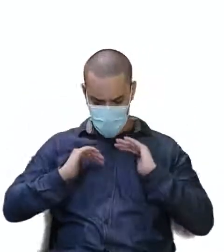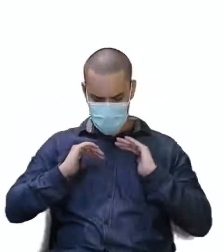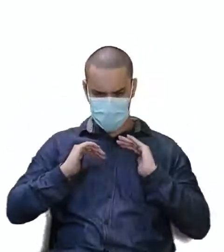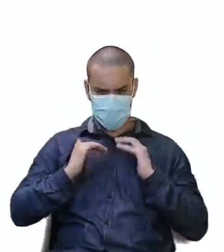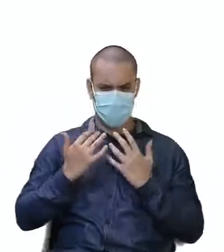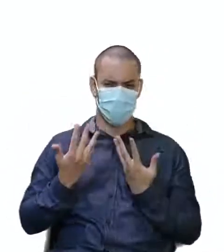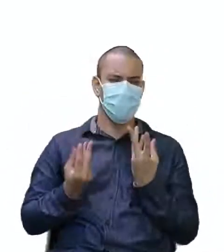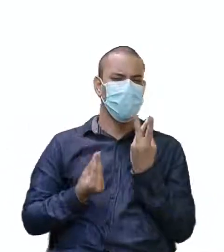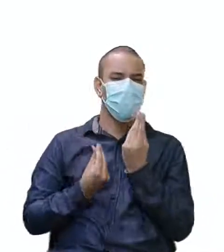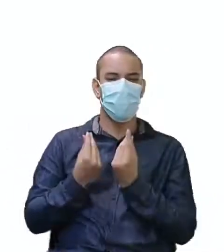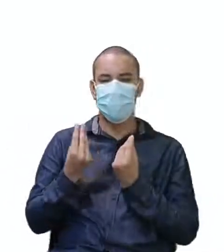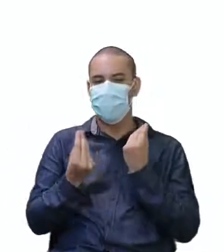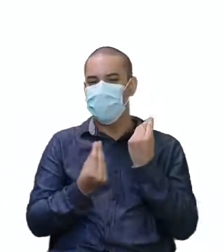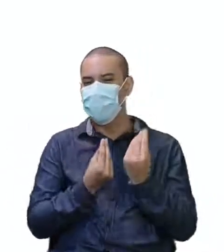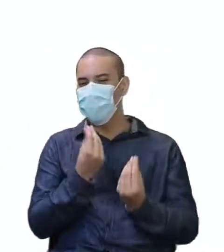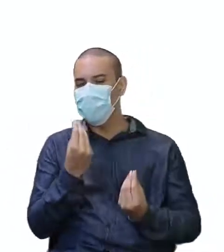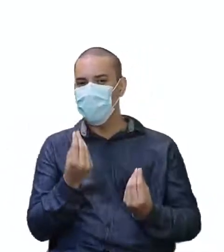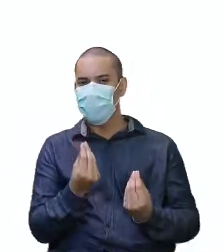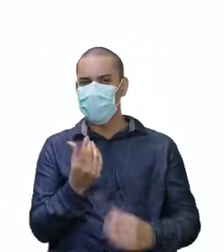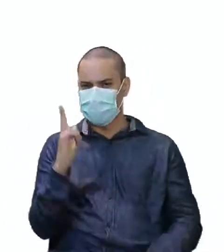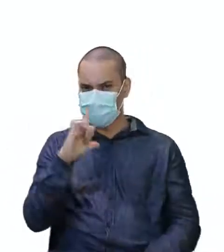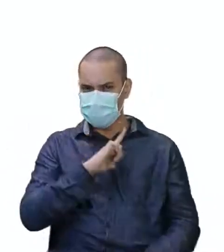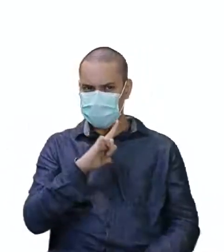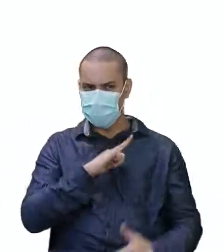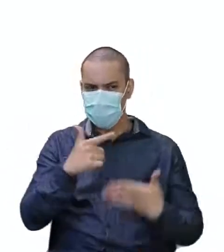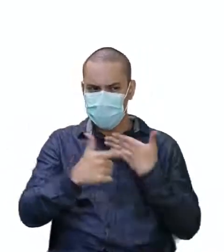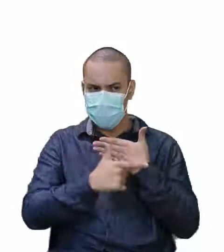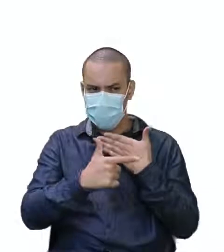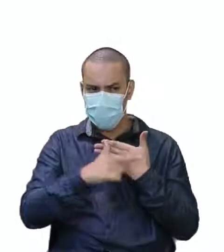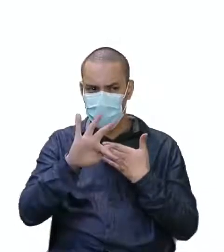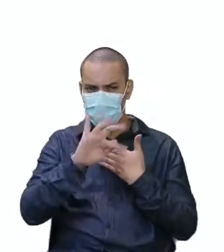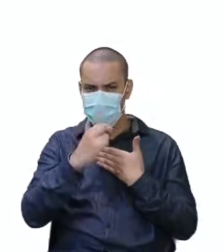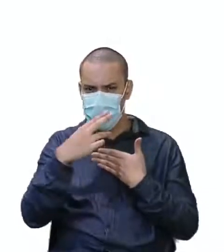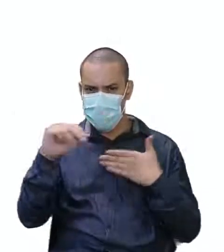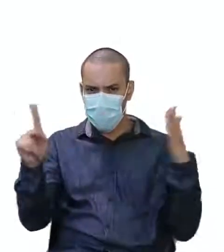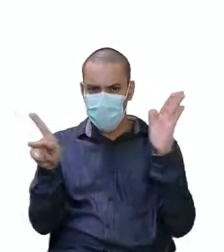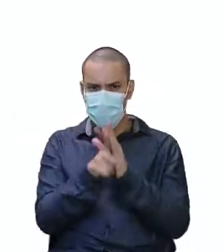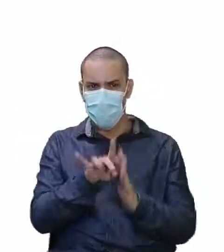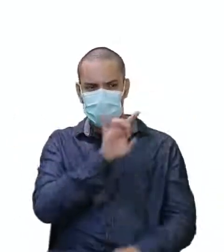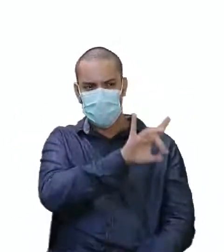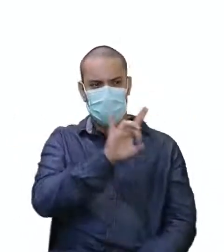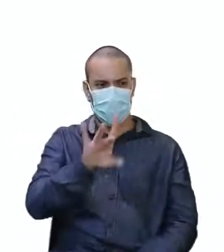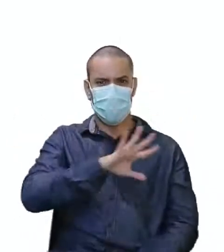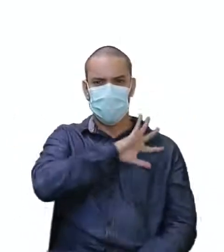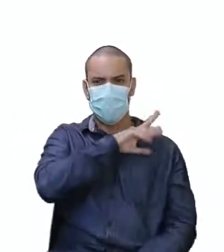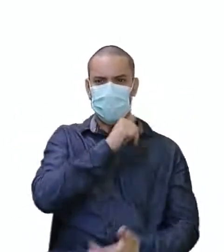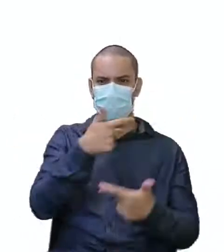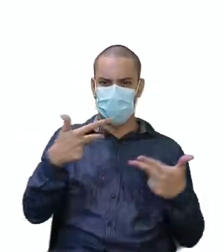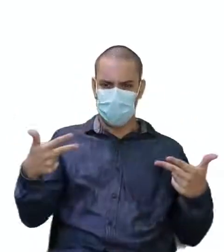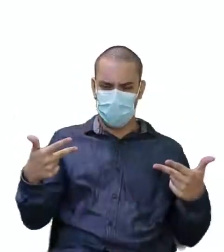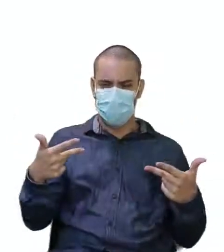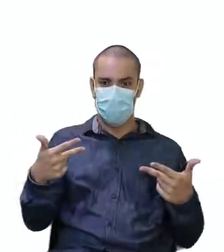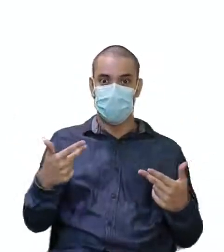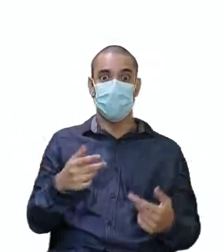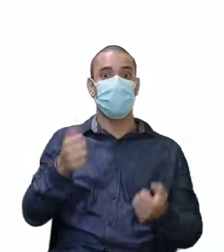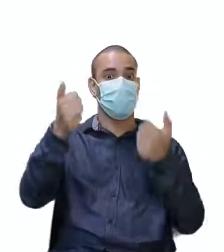meio... Tá, existe uma função que um animal tem que fazer? Quando a gente fala função,